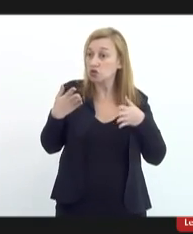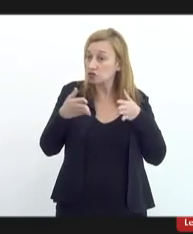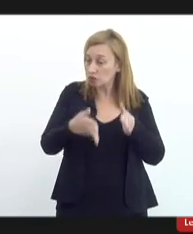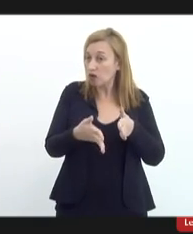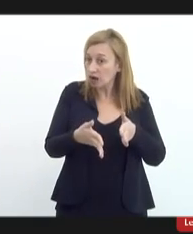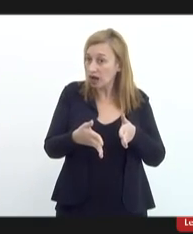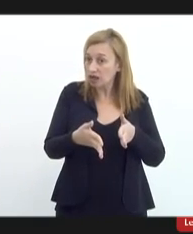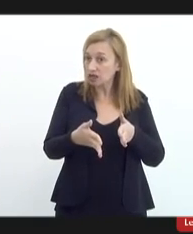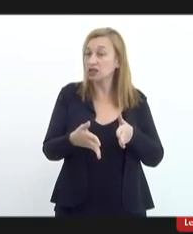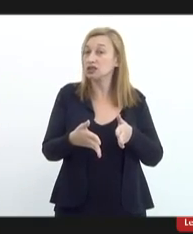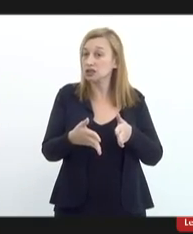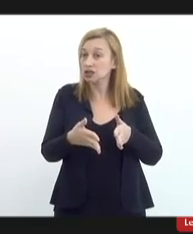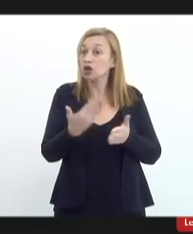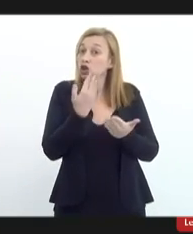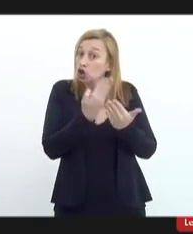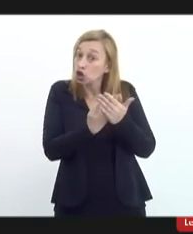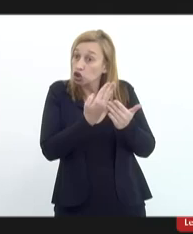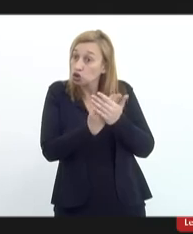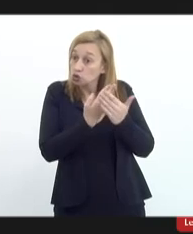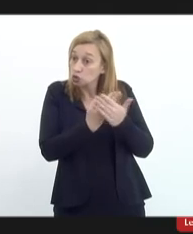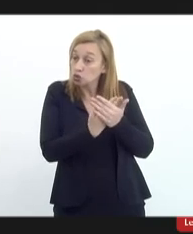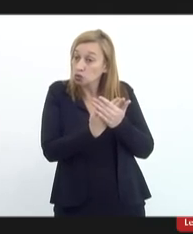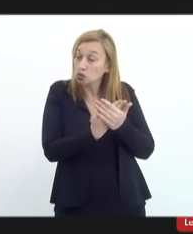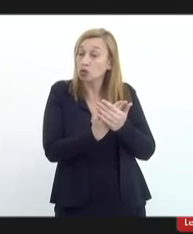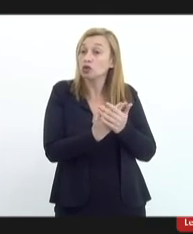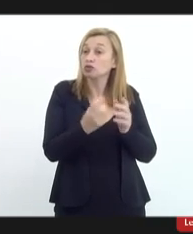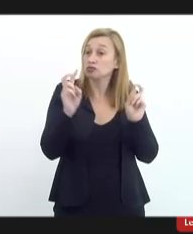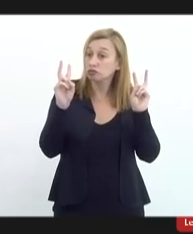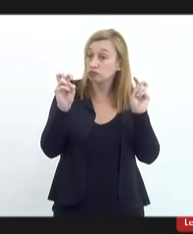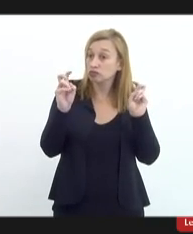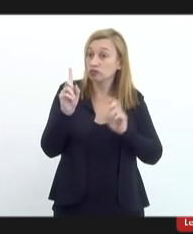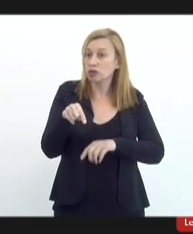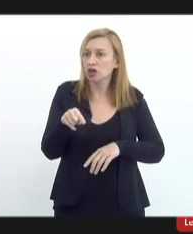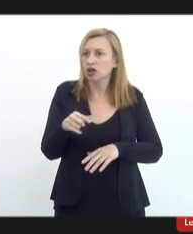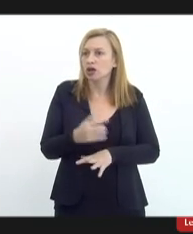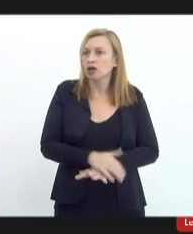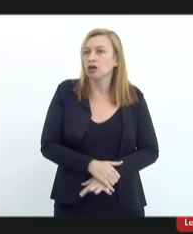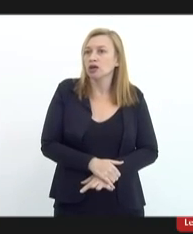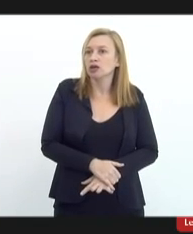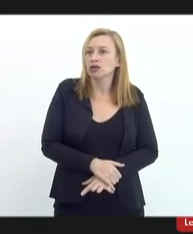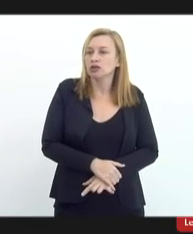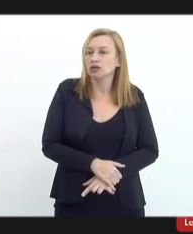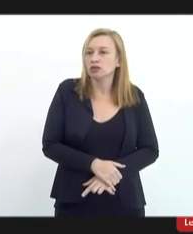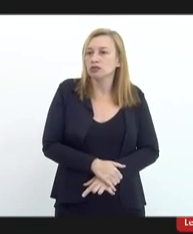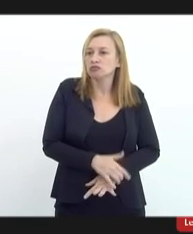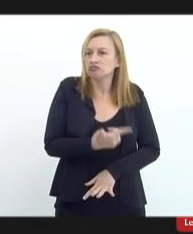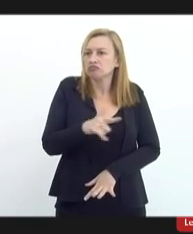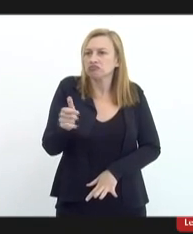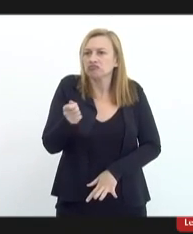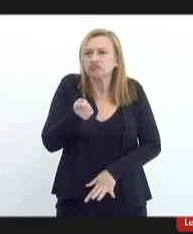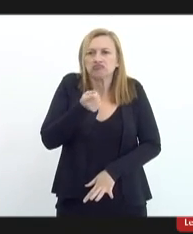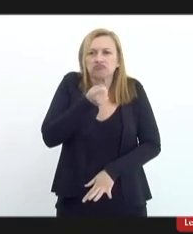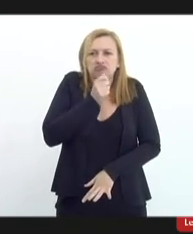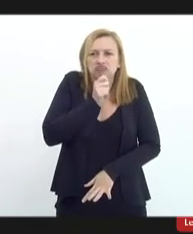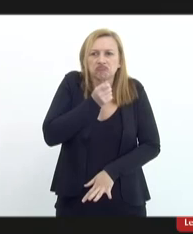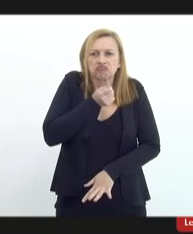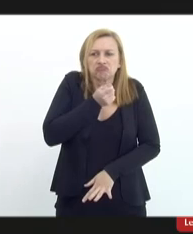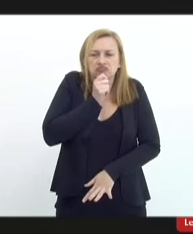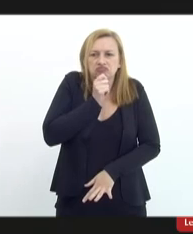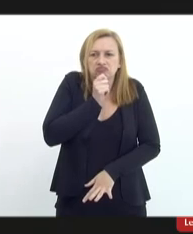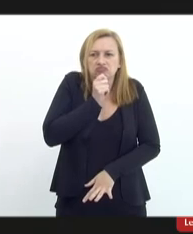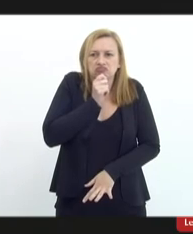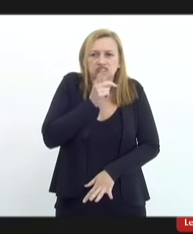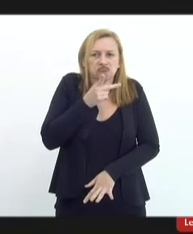centradas, equilibradas, estudiosas, né? Não tem... Ninguém chutou nada, quer